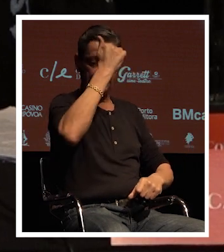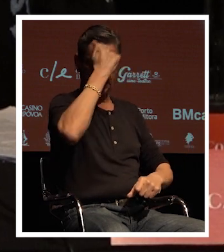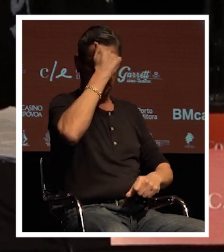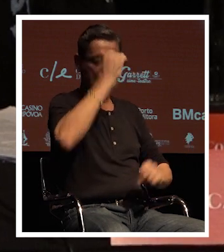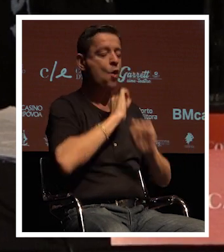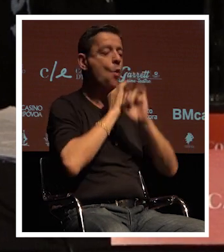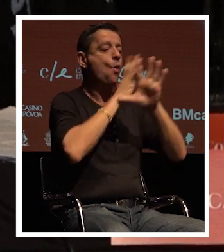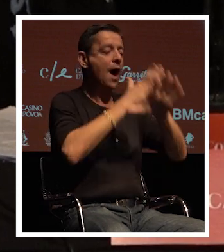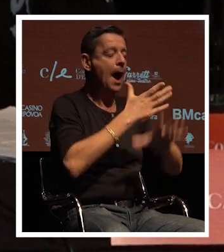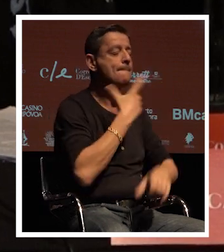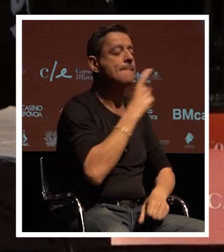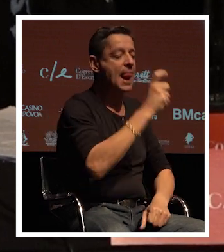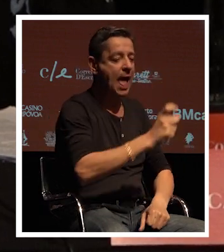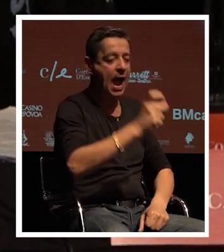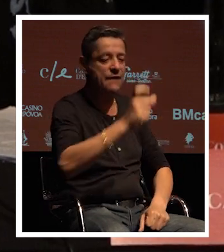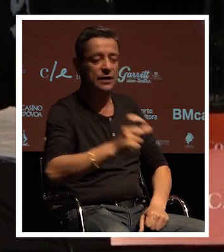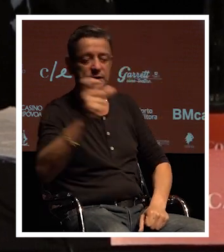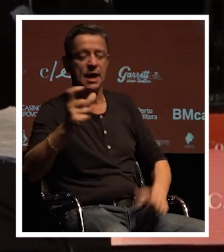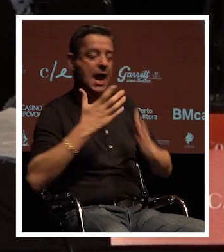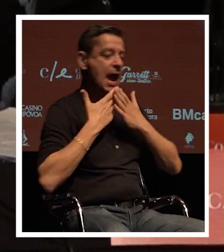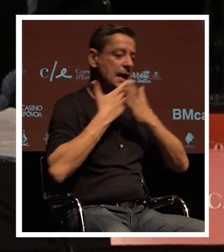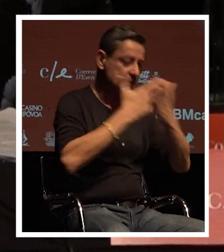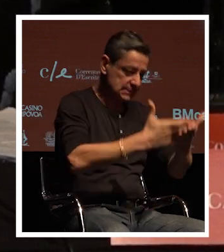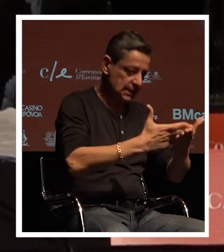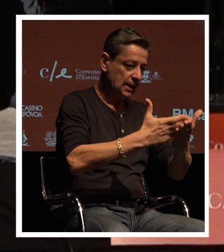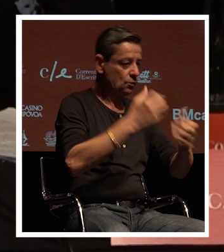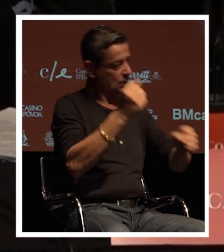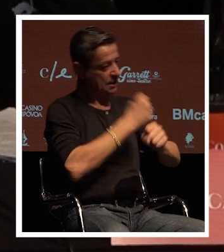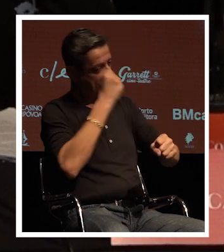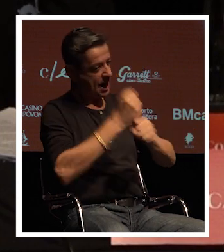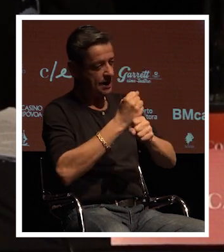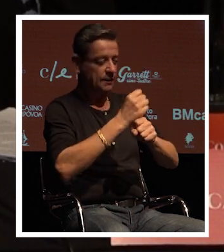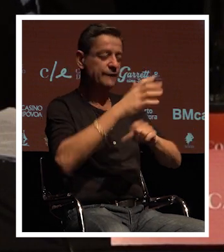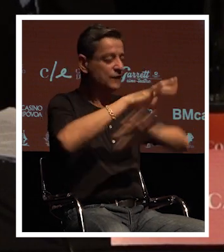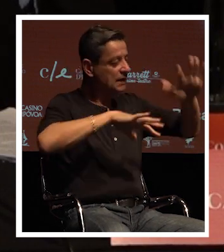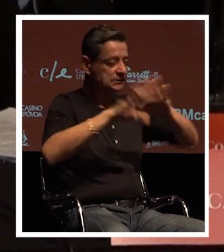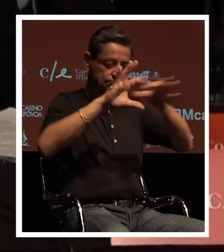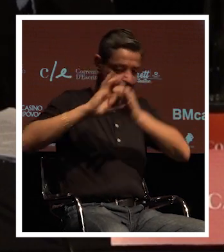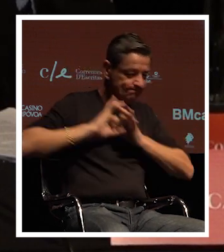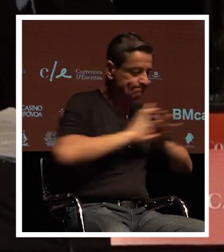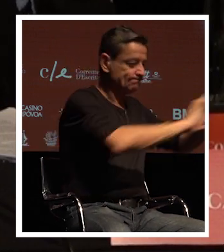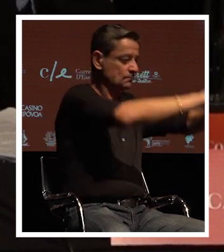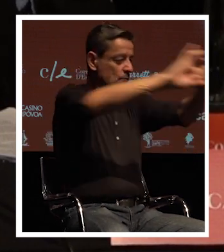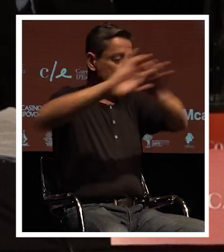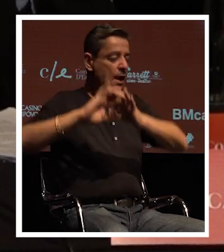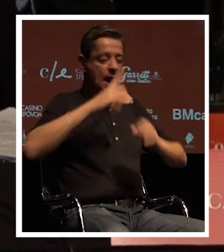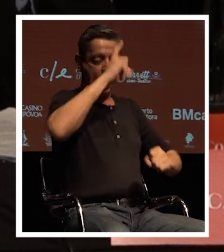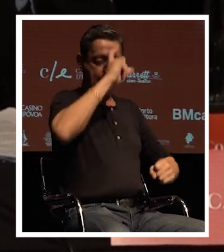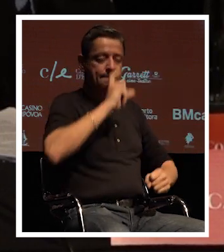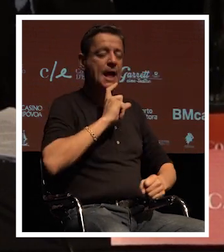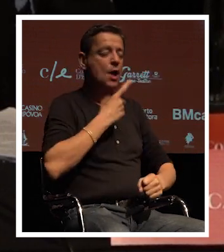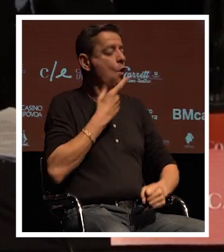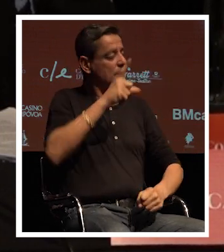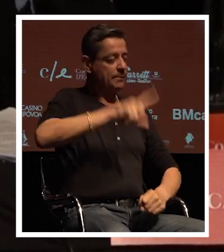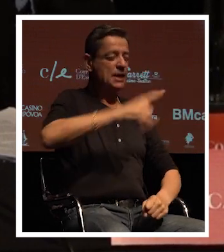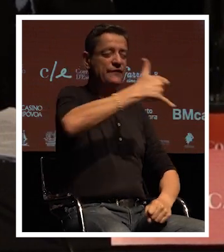há palavras que cheguem para agradecer trabalho das pessoas que fazem as correntes escolho por ser impossível Recordar 25 anos